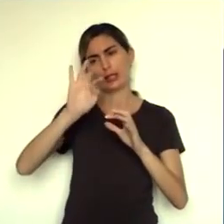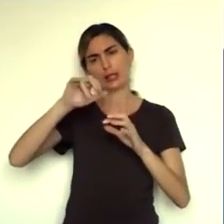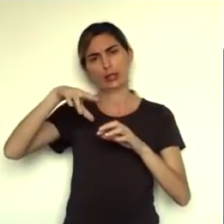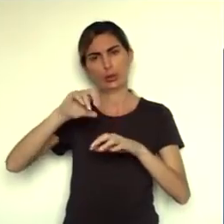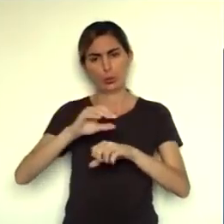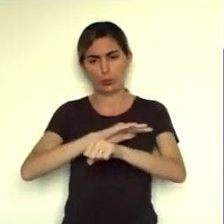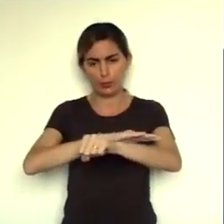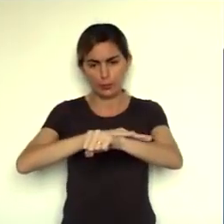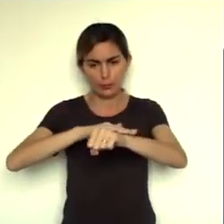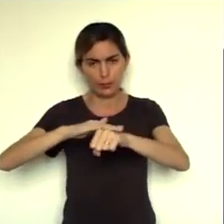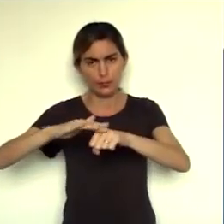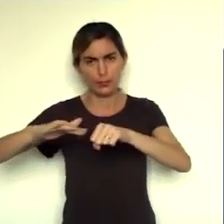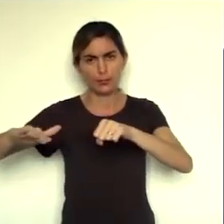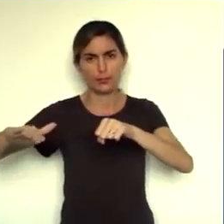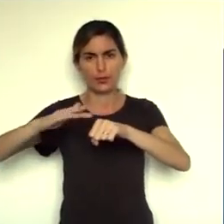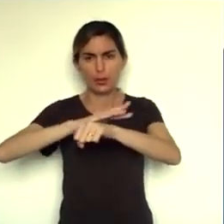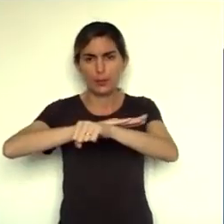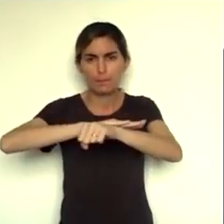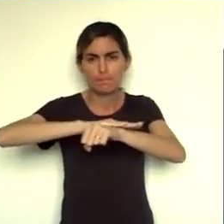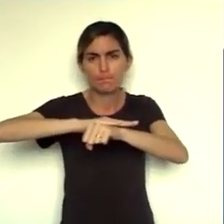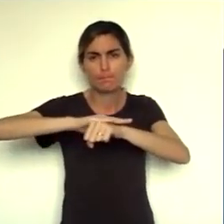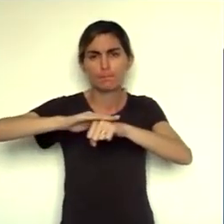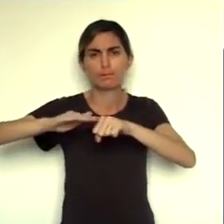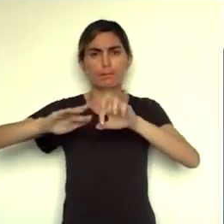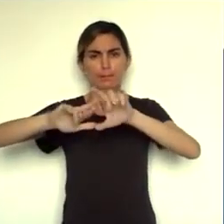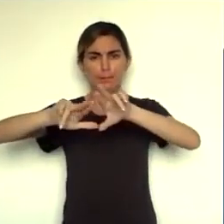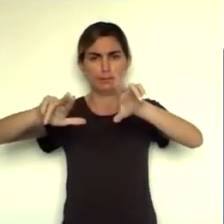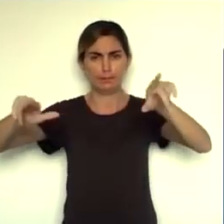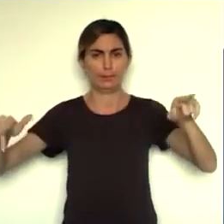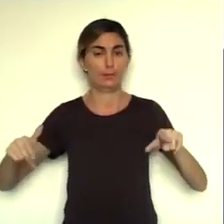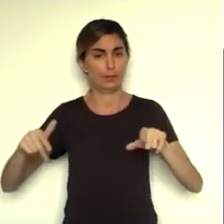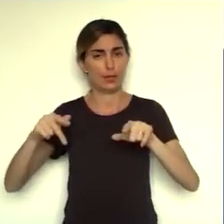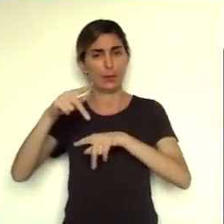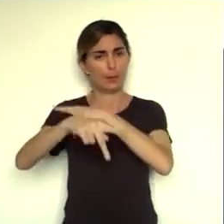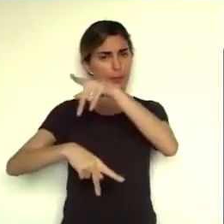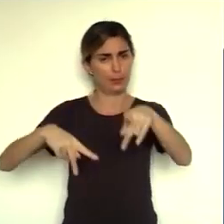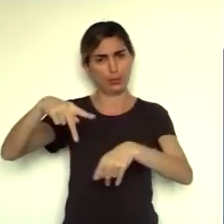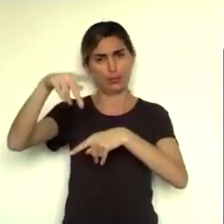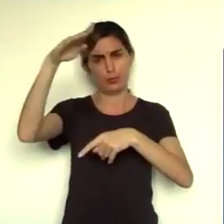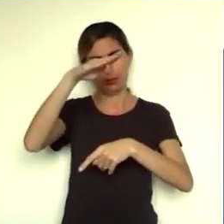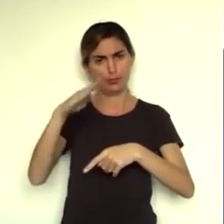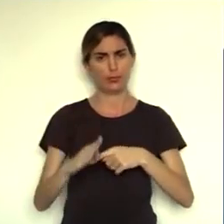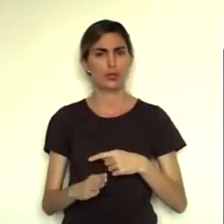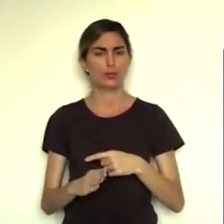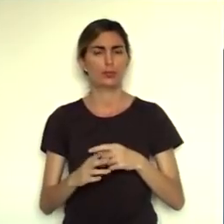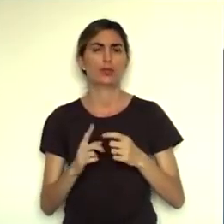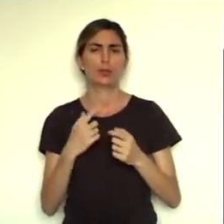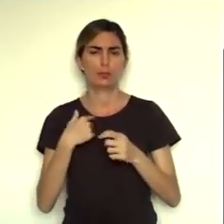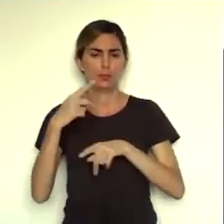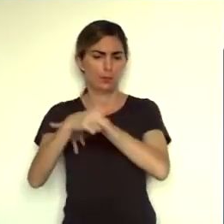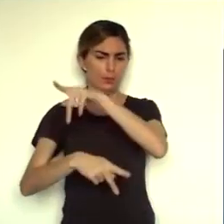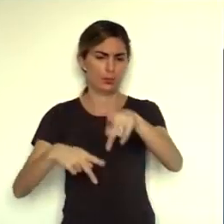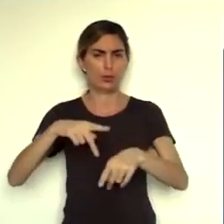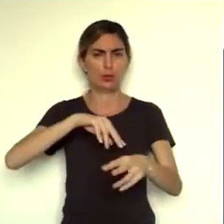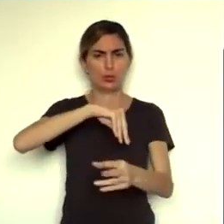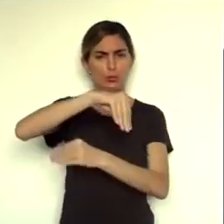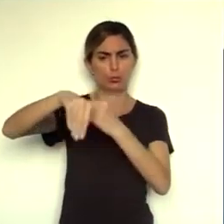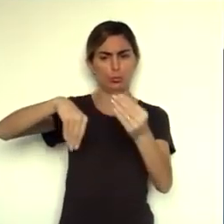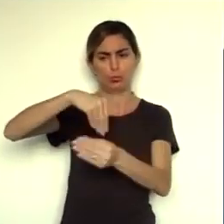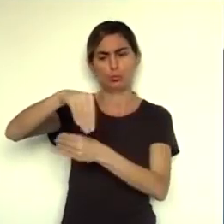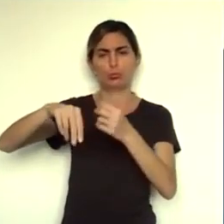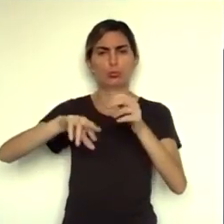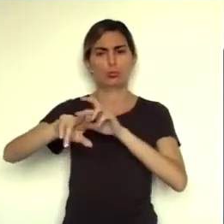étnicos fundamentais de formação da população brasileira. É uma